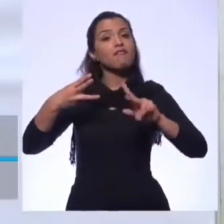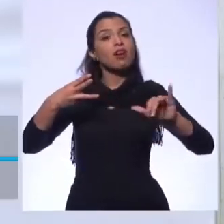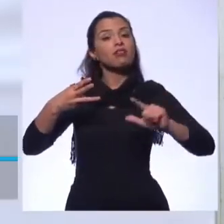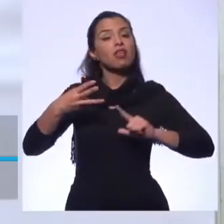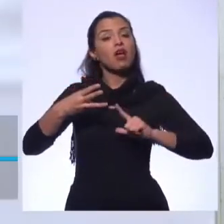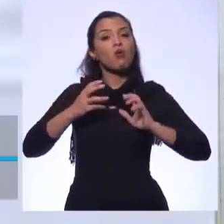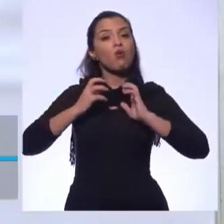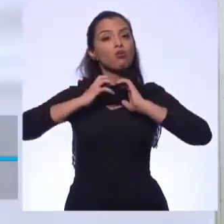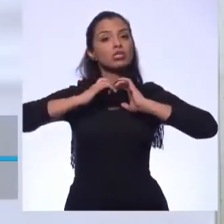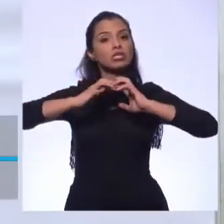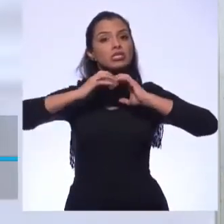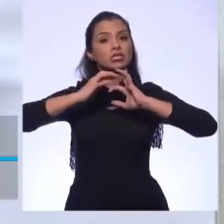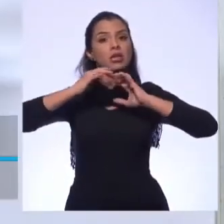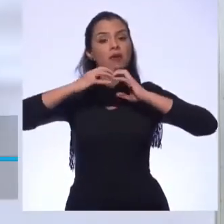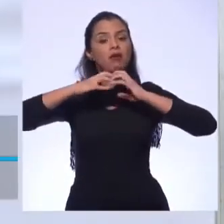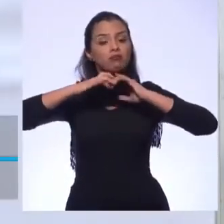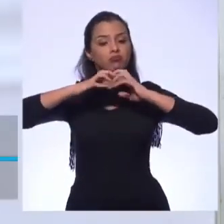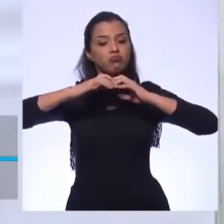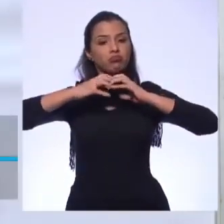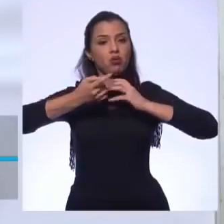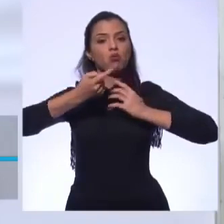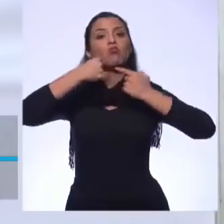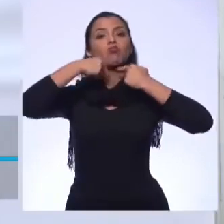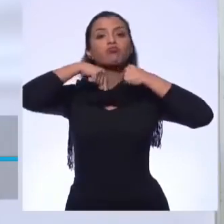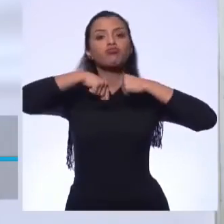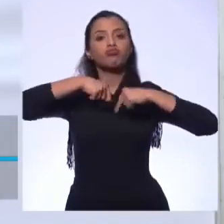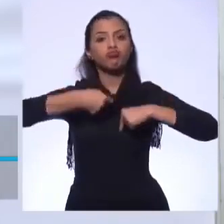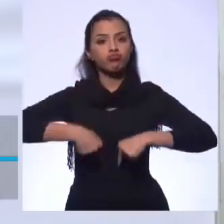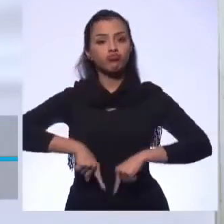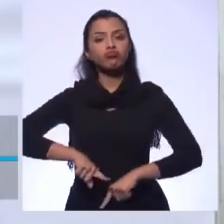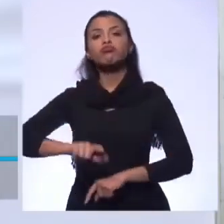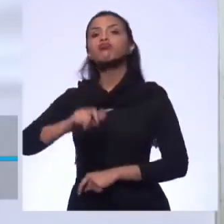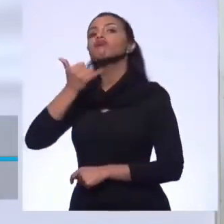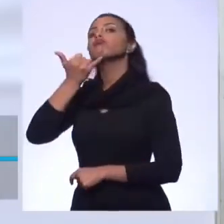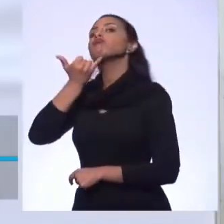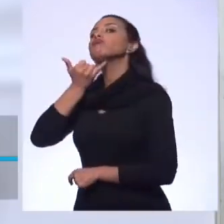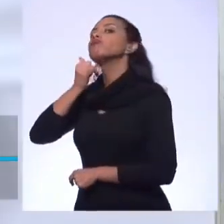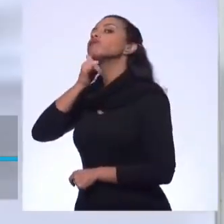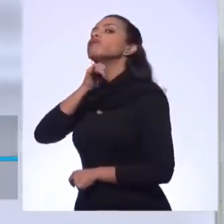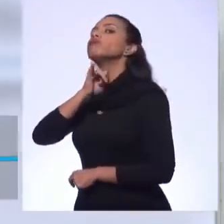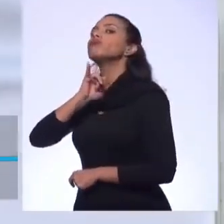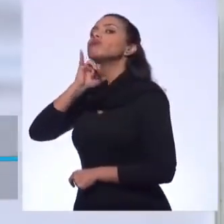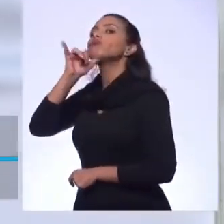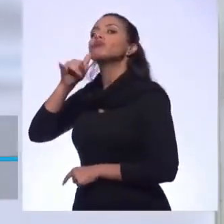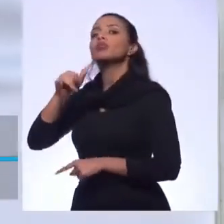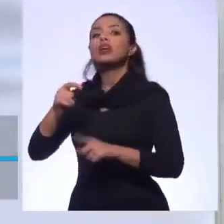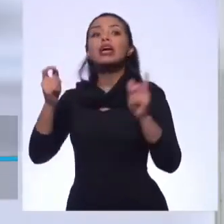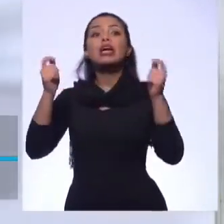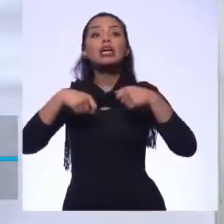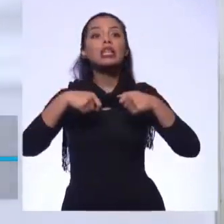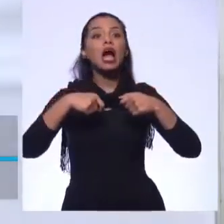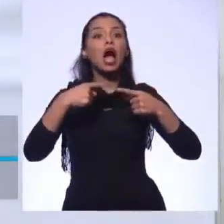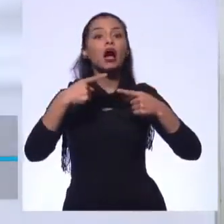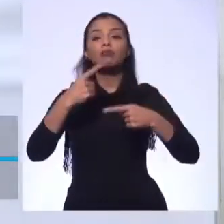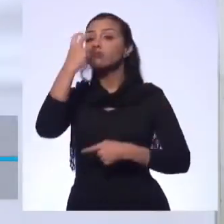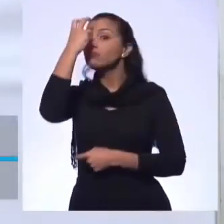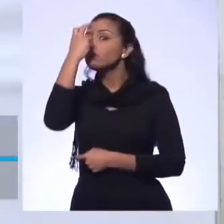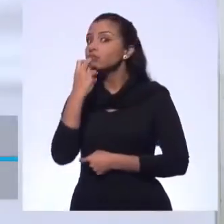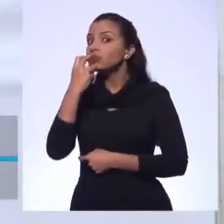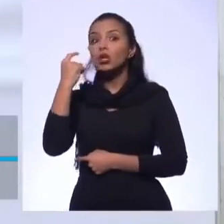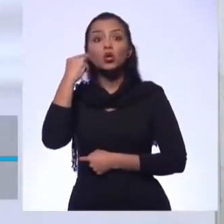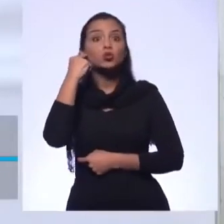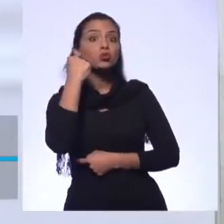nervoso central. A pessoa pode ficar cega, cega, surda e paralítica, porque vai atingir o cérebro, vai